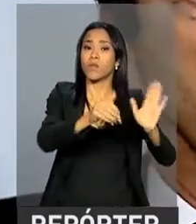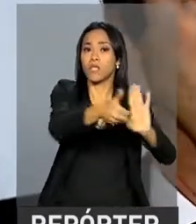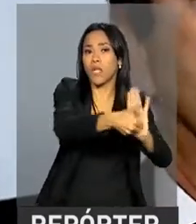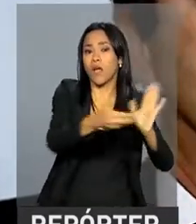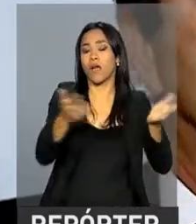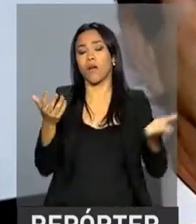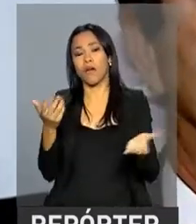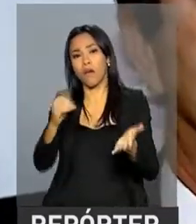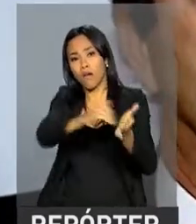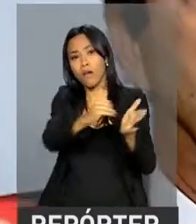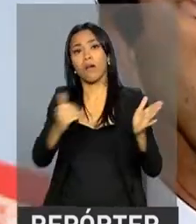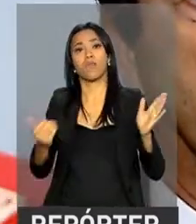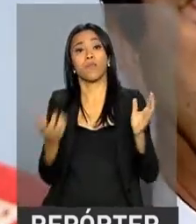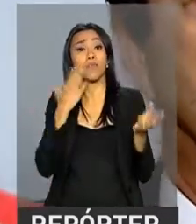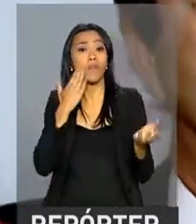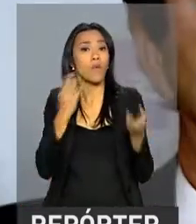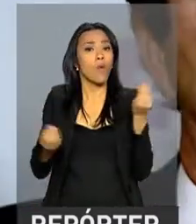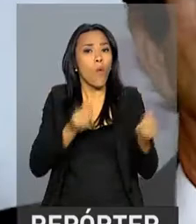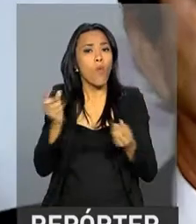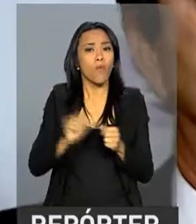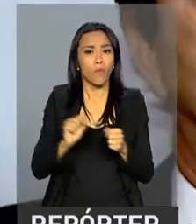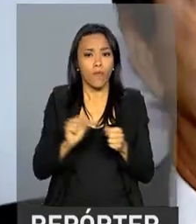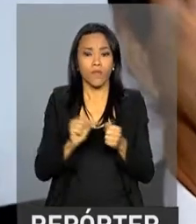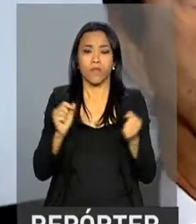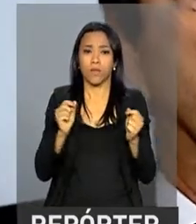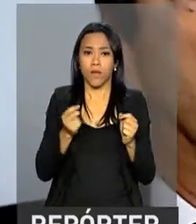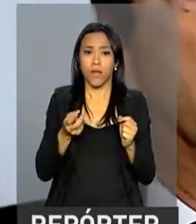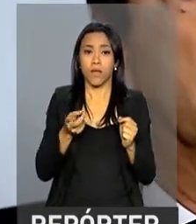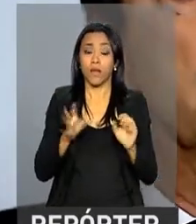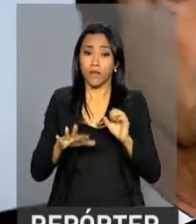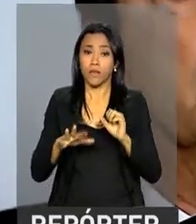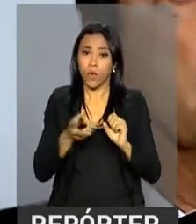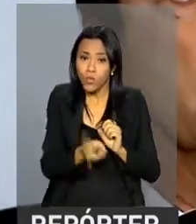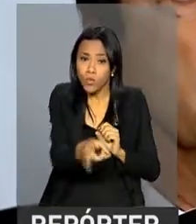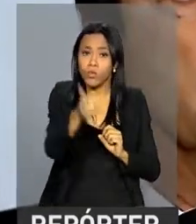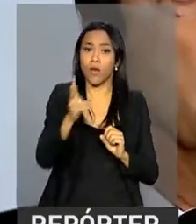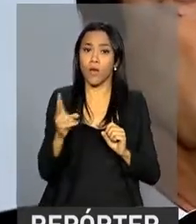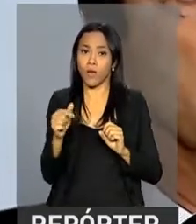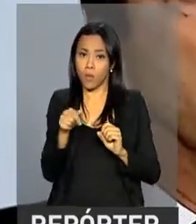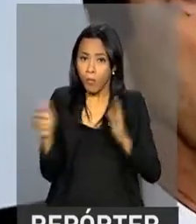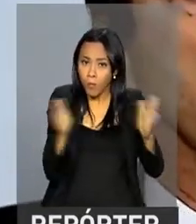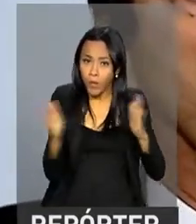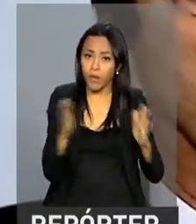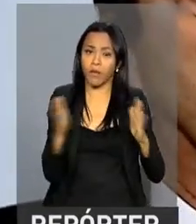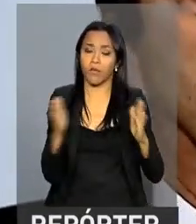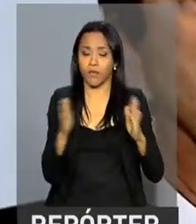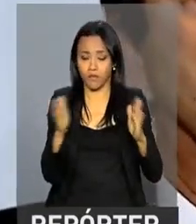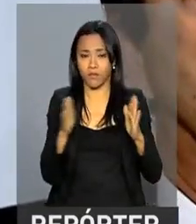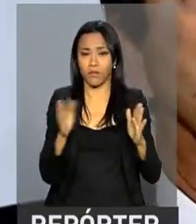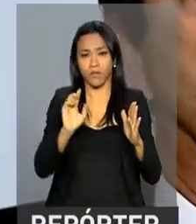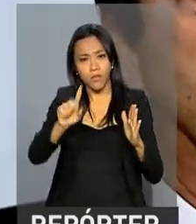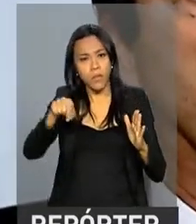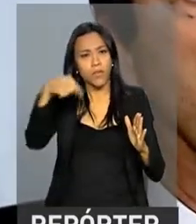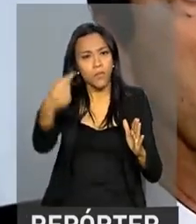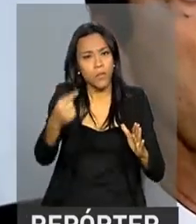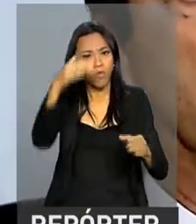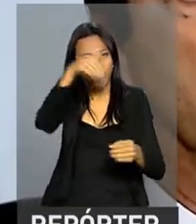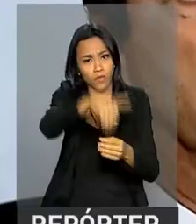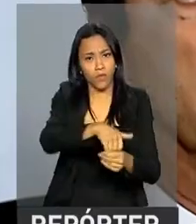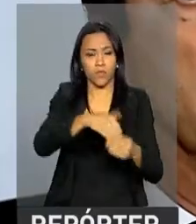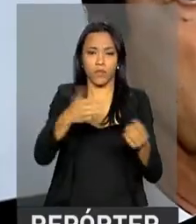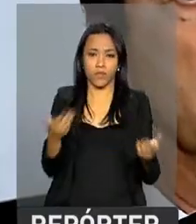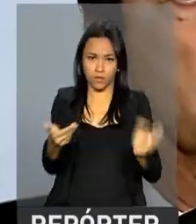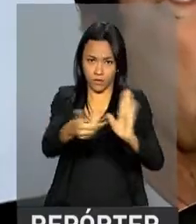meu as duas condições para que a gente possa garantir o prazo para que o acordo possa ser estabelecido votado na câmara porque tinha